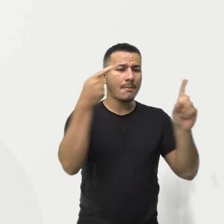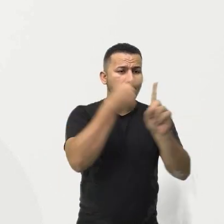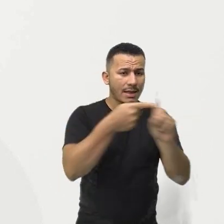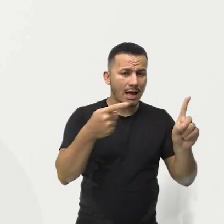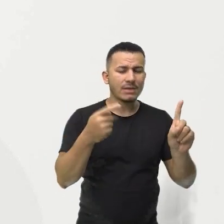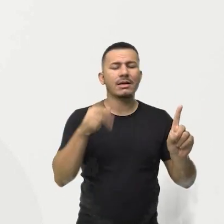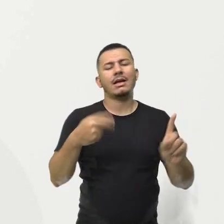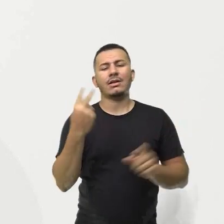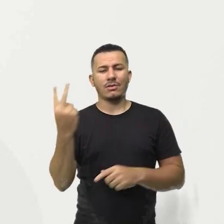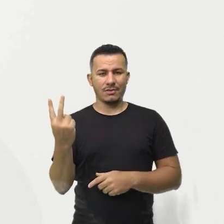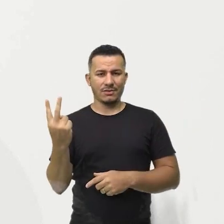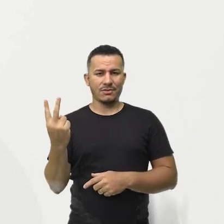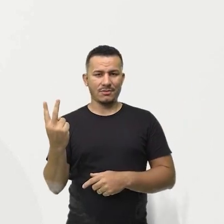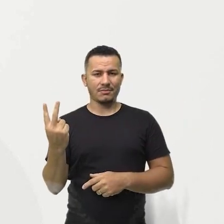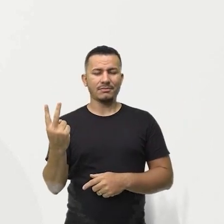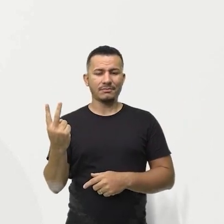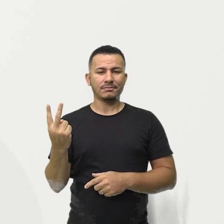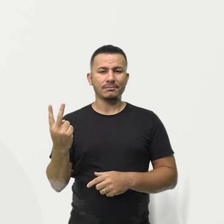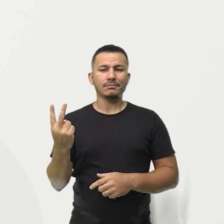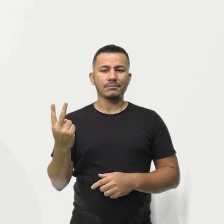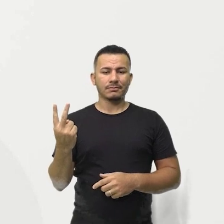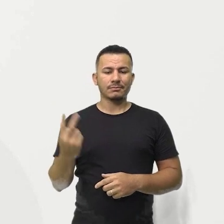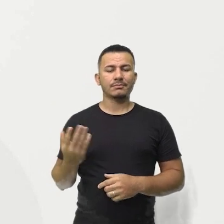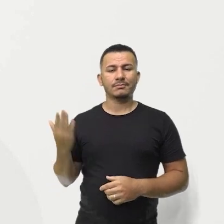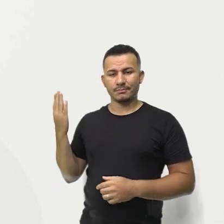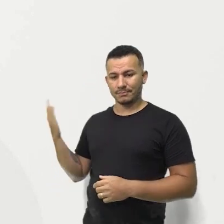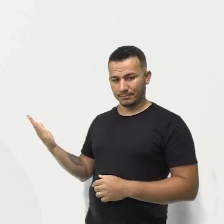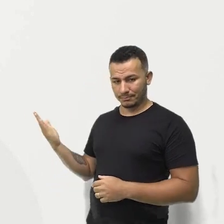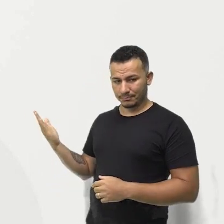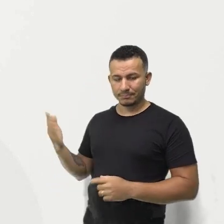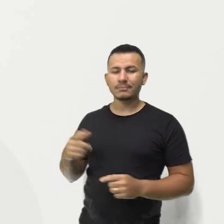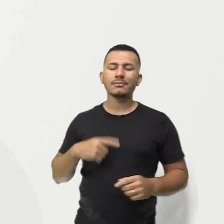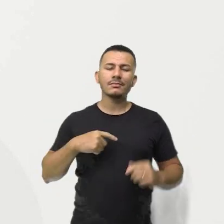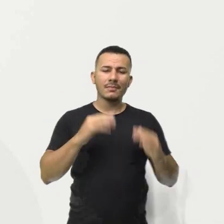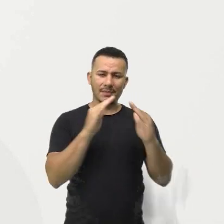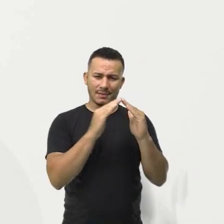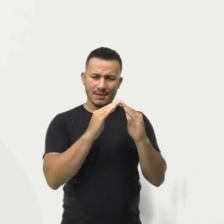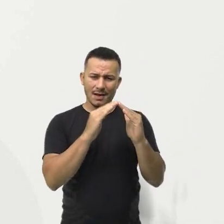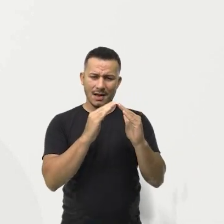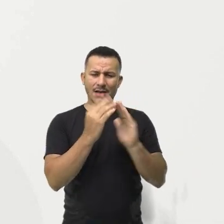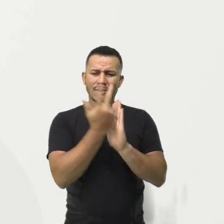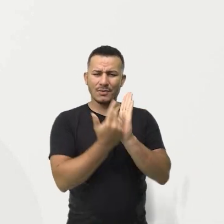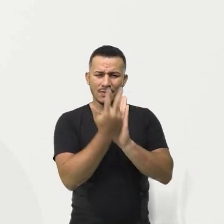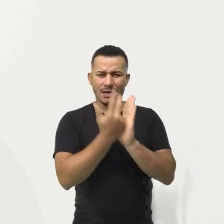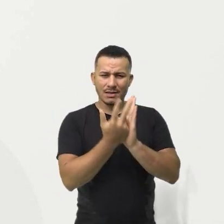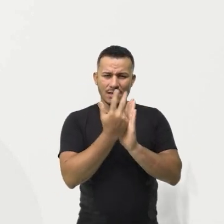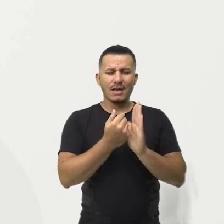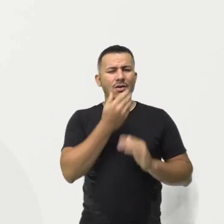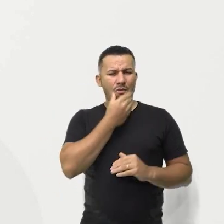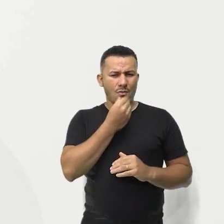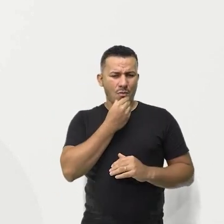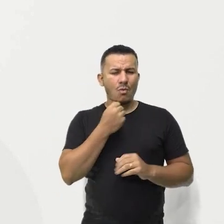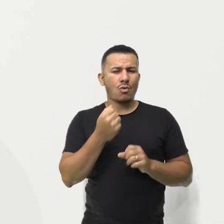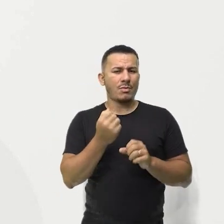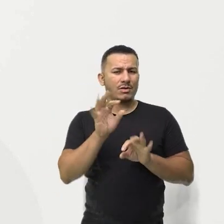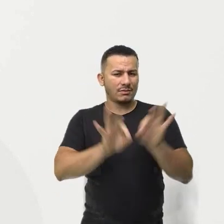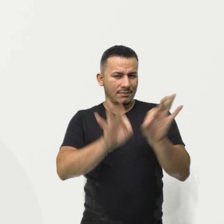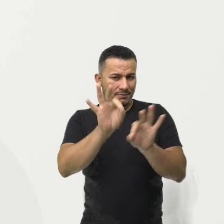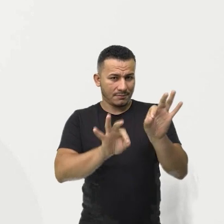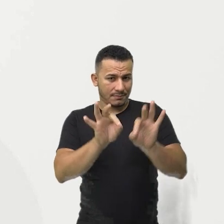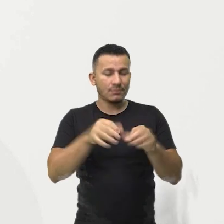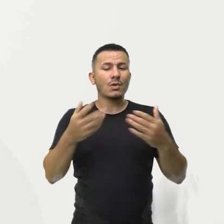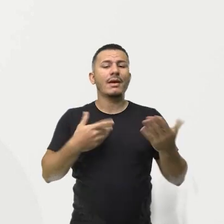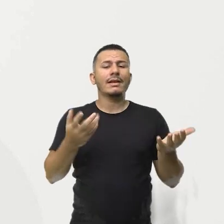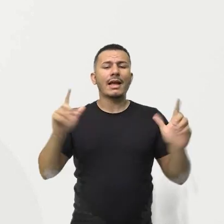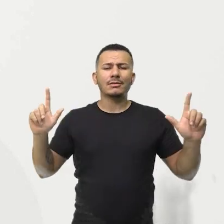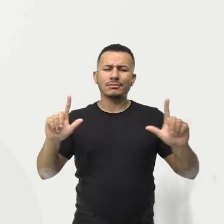A ideia de metade é dividir por 2, tá, pessoal? Metade. Eu vou pegar uma coisa de um tamanho, quero dizer metade, eu vou